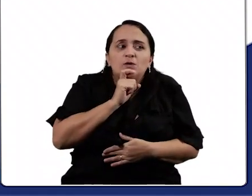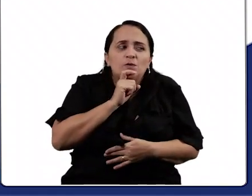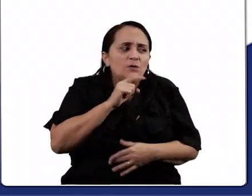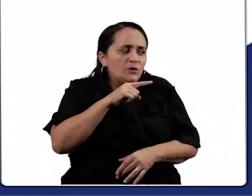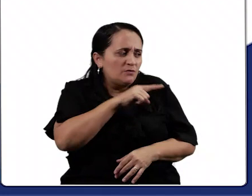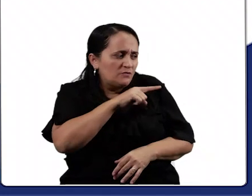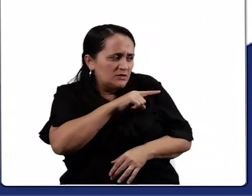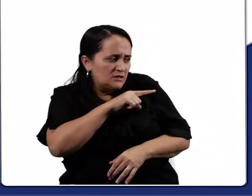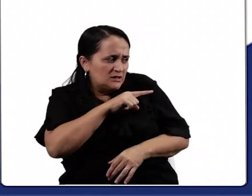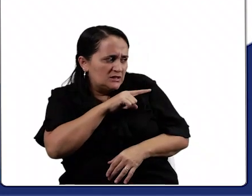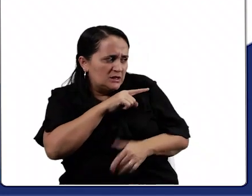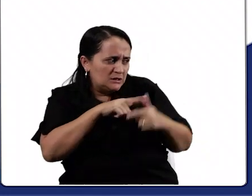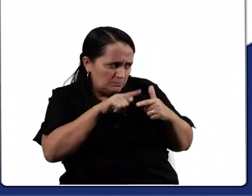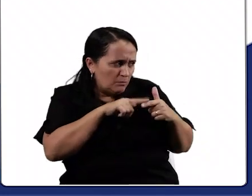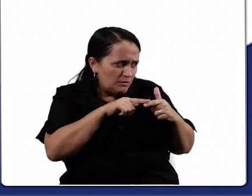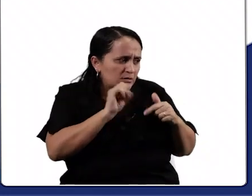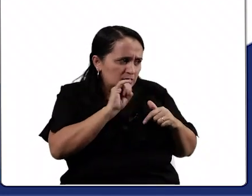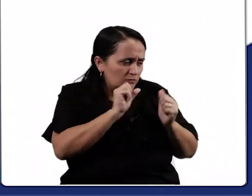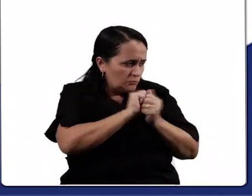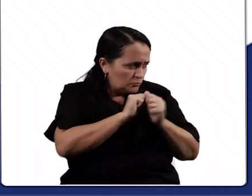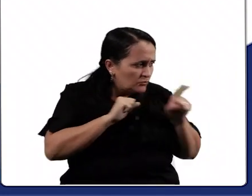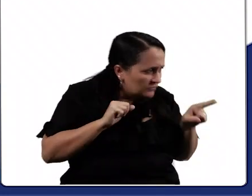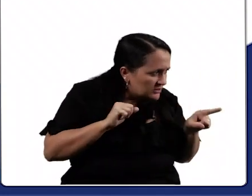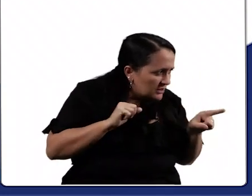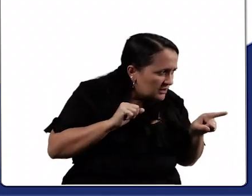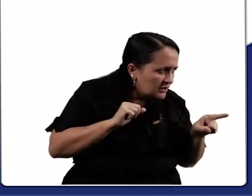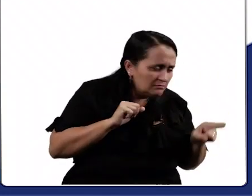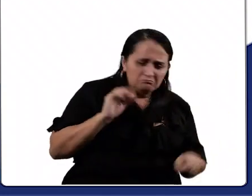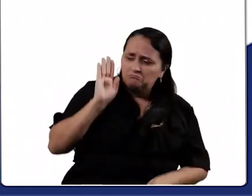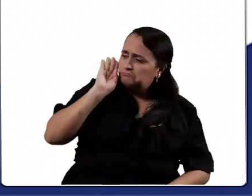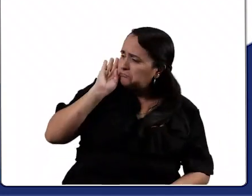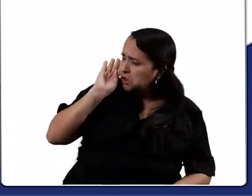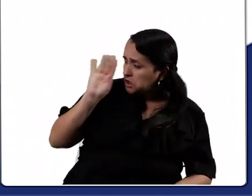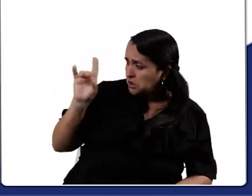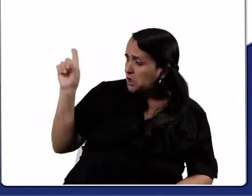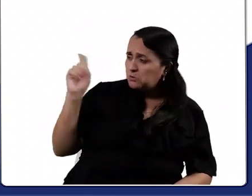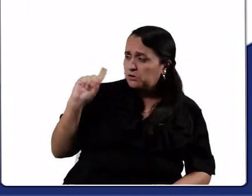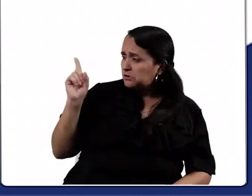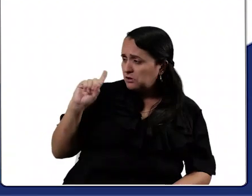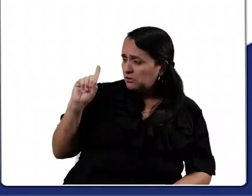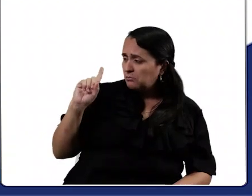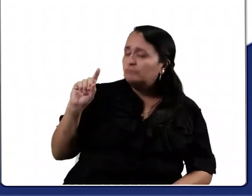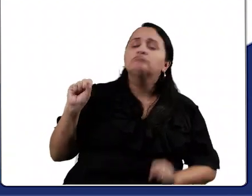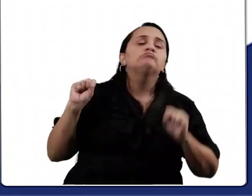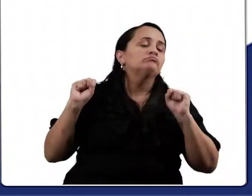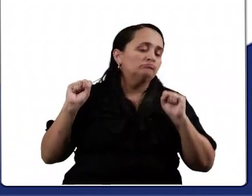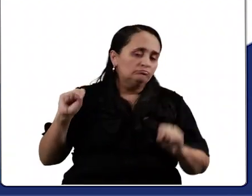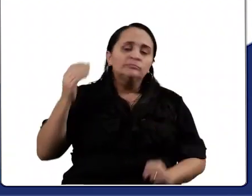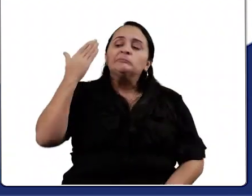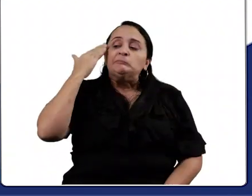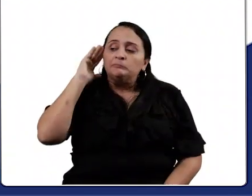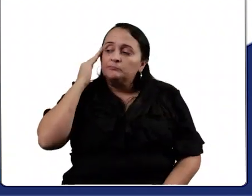você se importa se nós formos juntas Claro que não Eu entendo